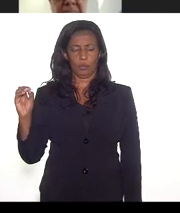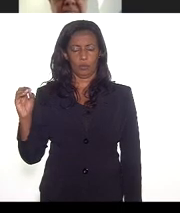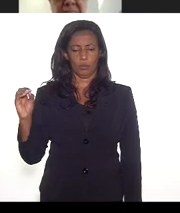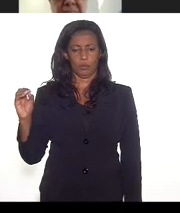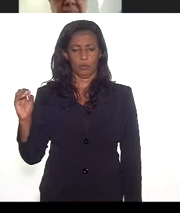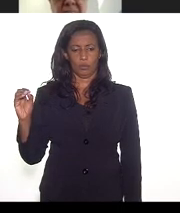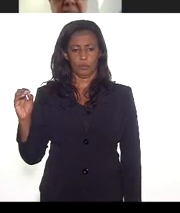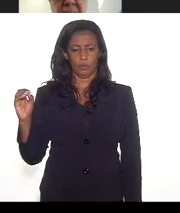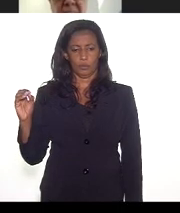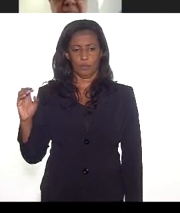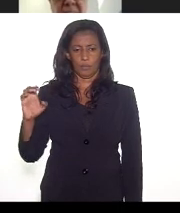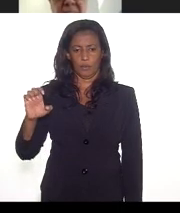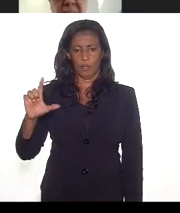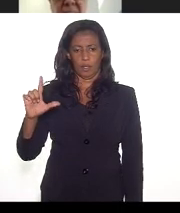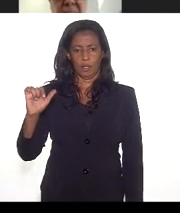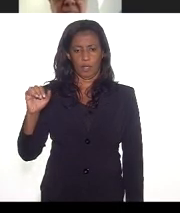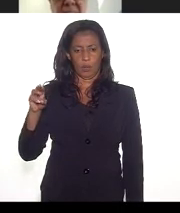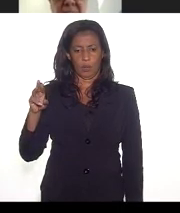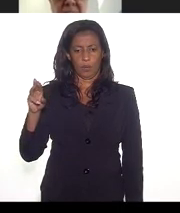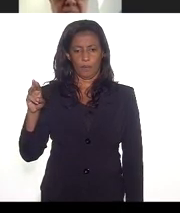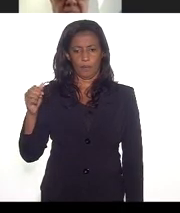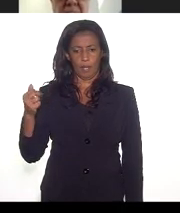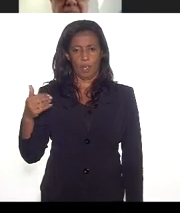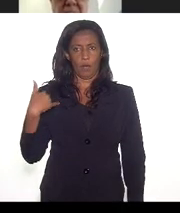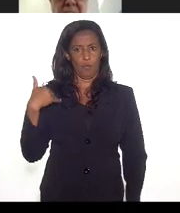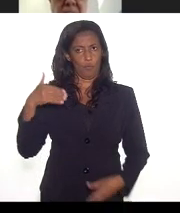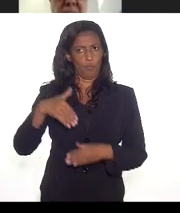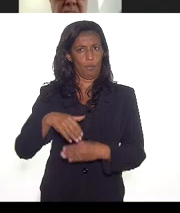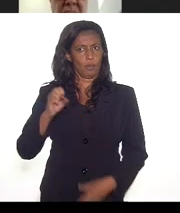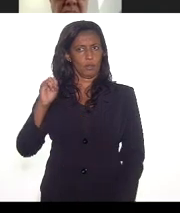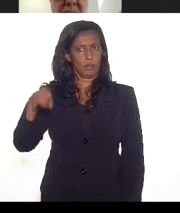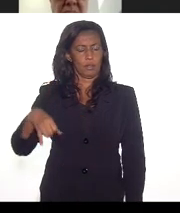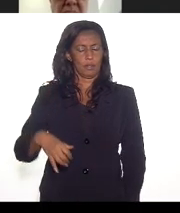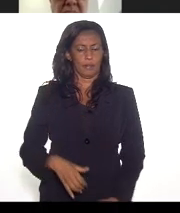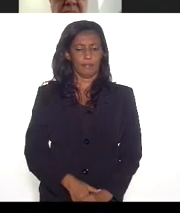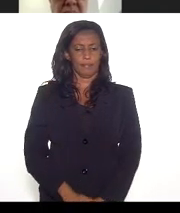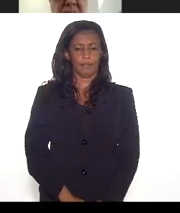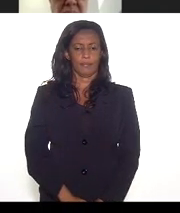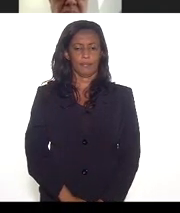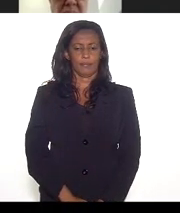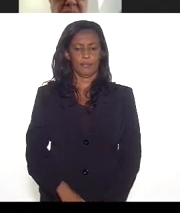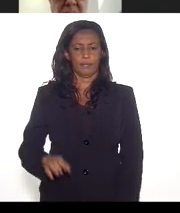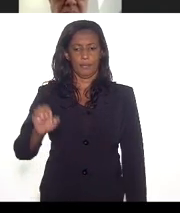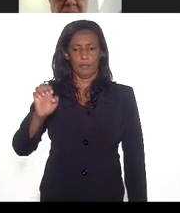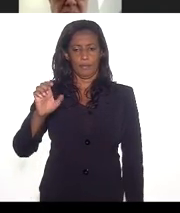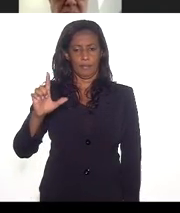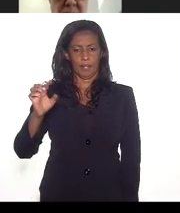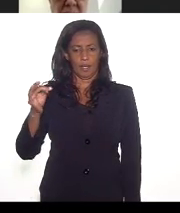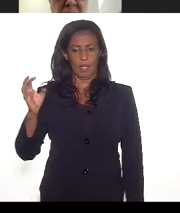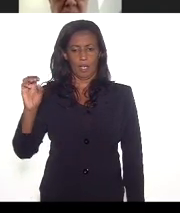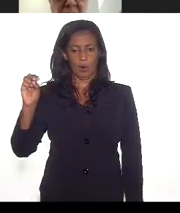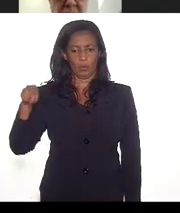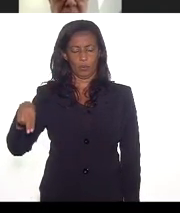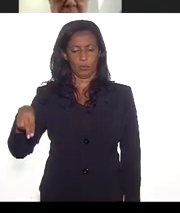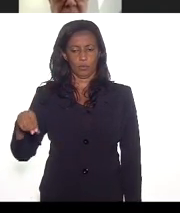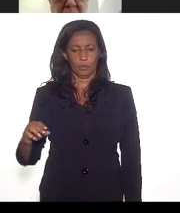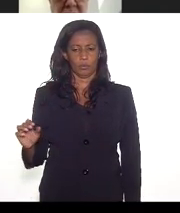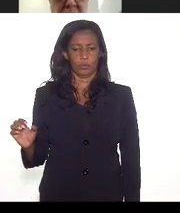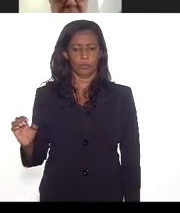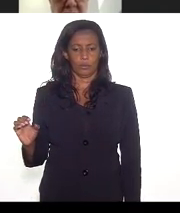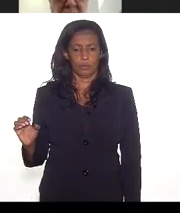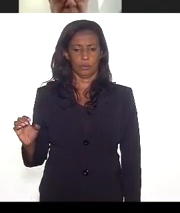Deputado Eliomar Coelho. Voto sim, presidente. Deputado Elton Cristo.